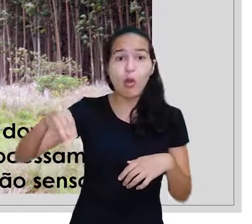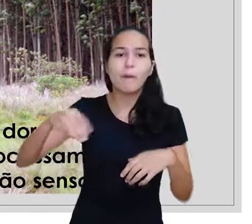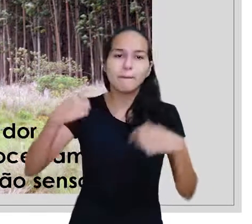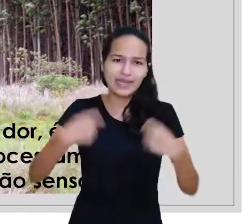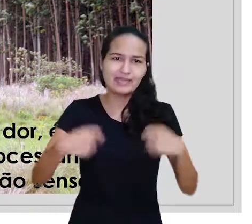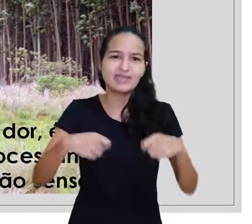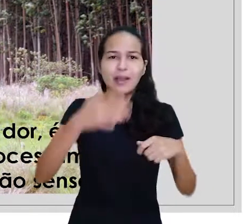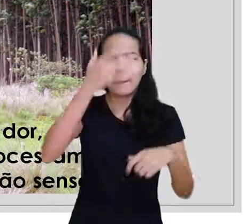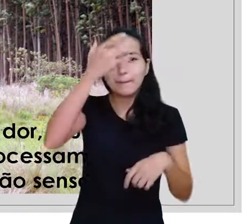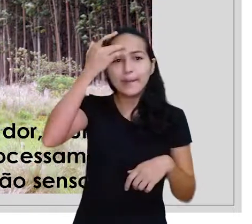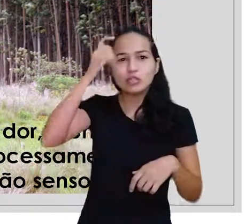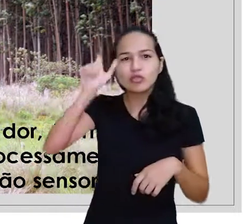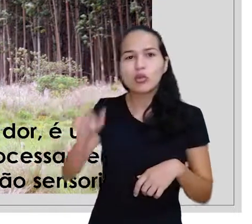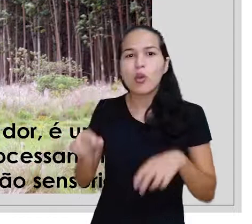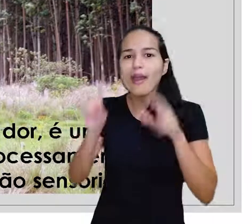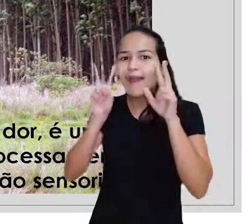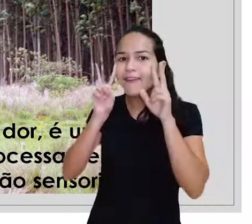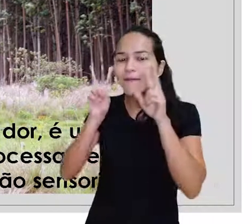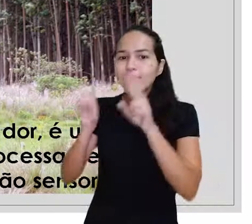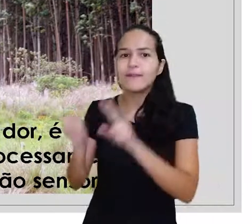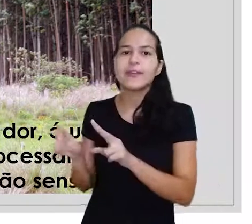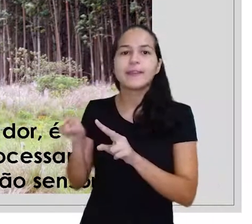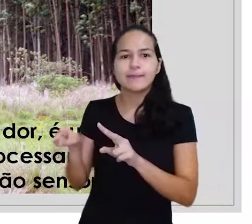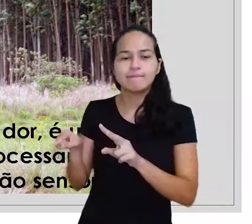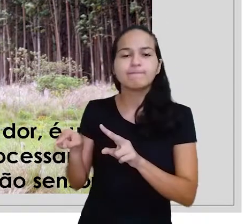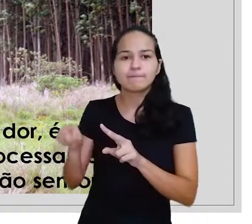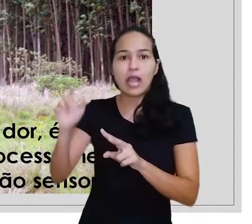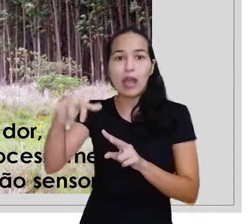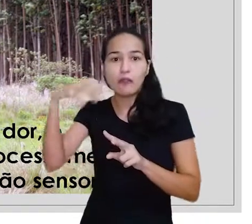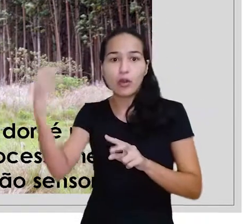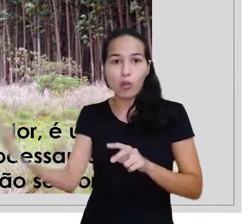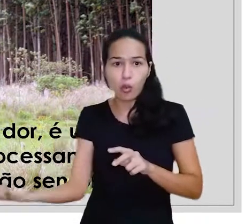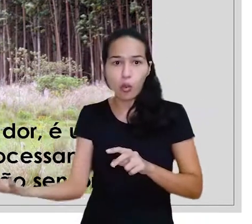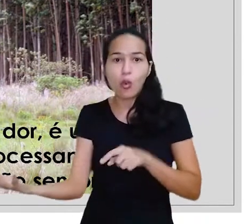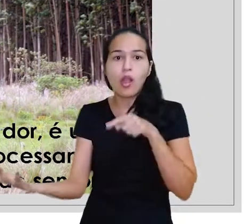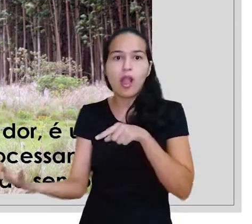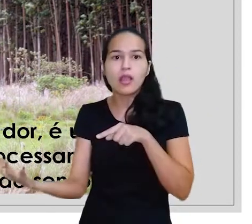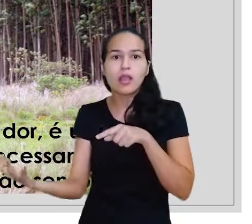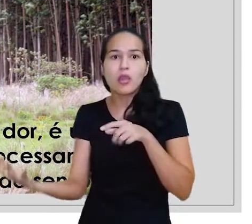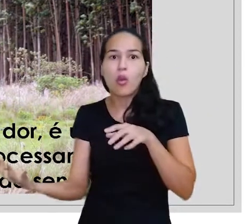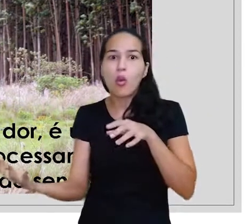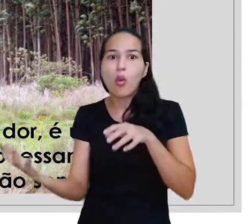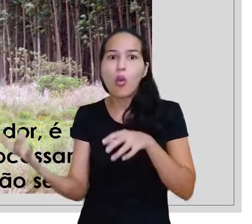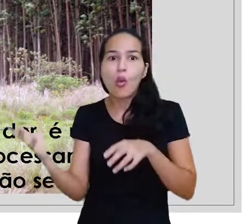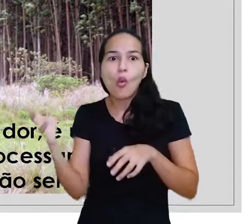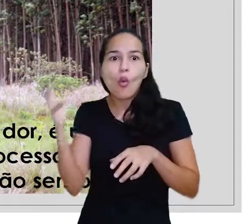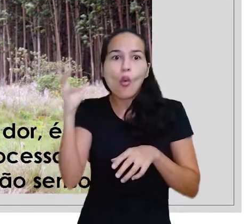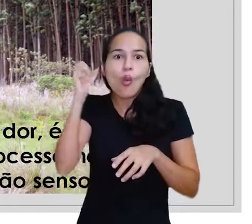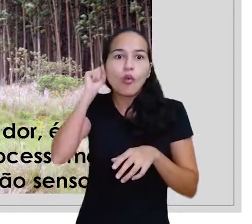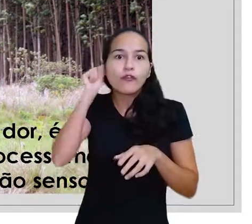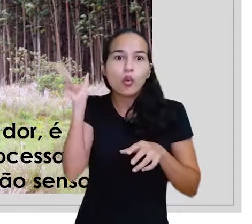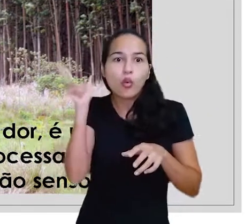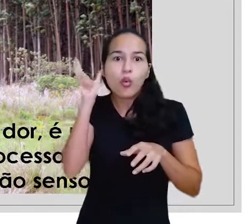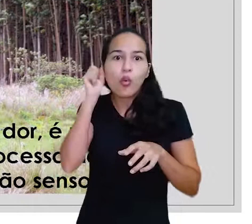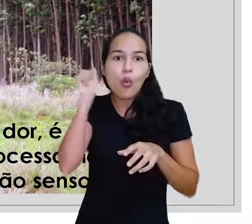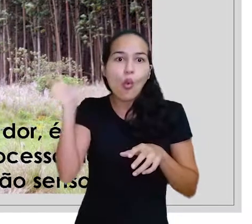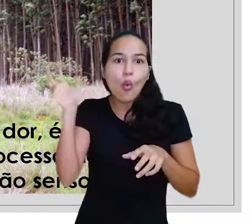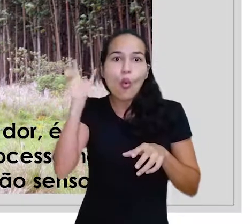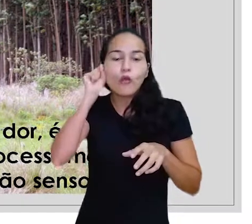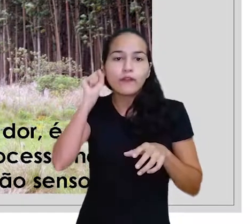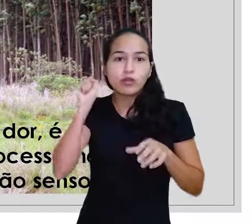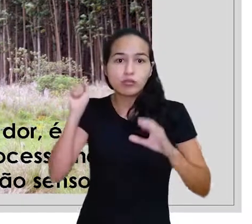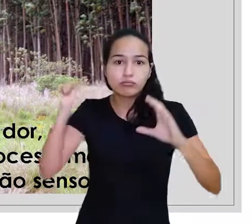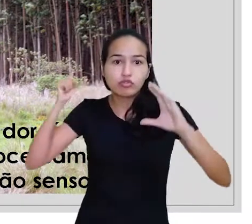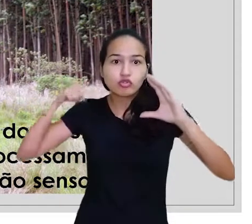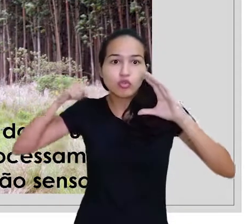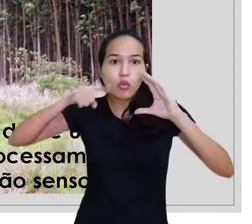som, é necessário que essa onda sonora seja convertida em vibração, essa vibração seja amplificada pelos ossículos da